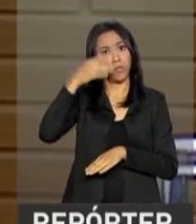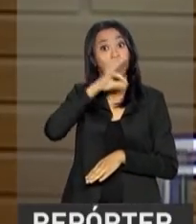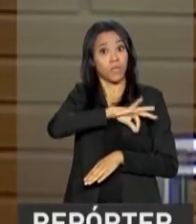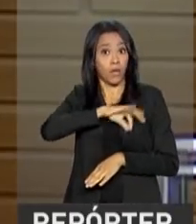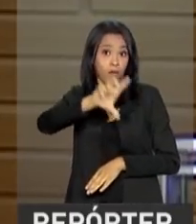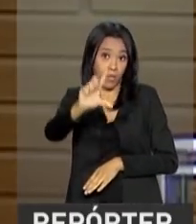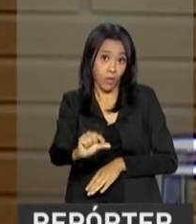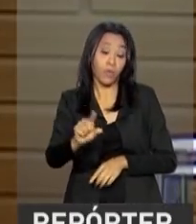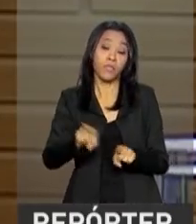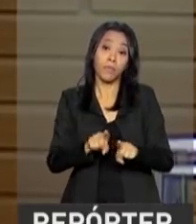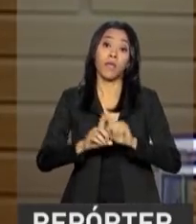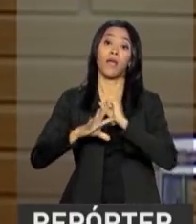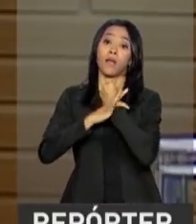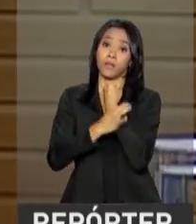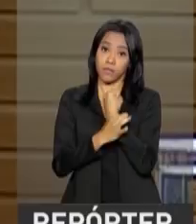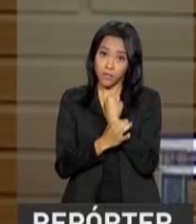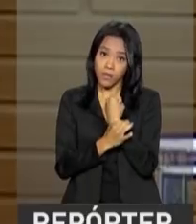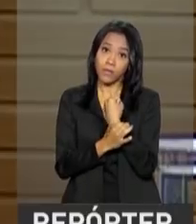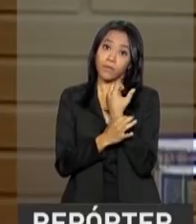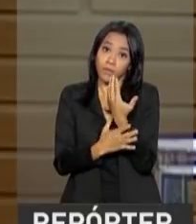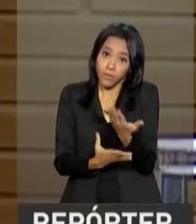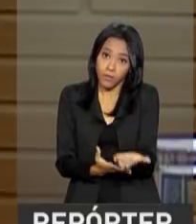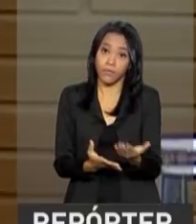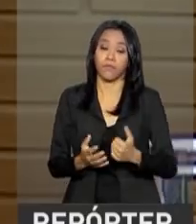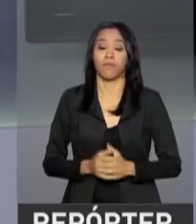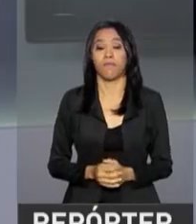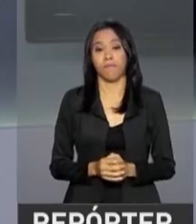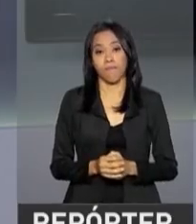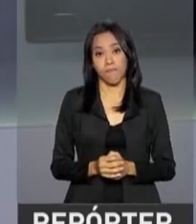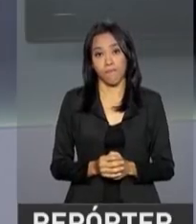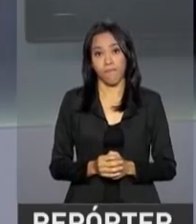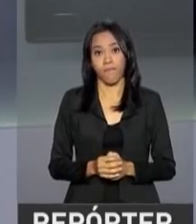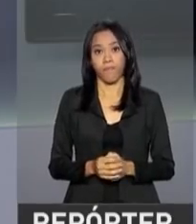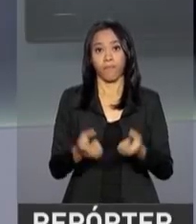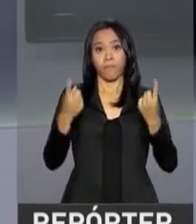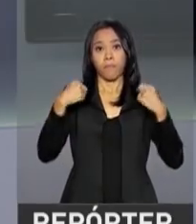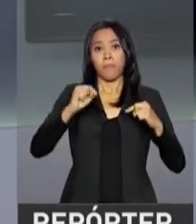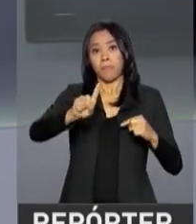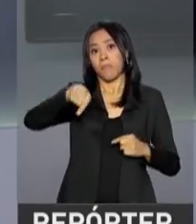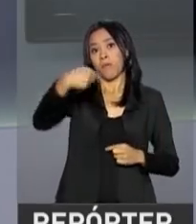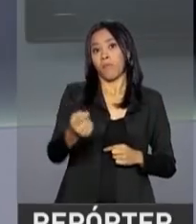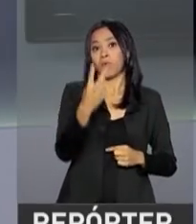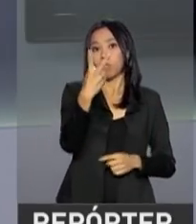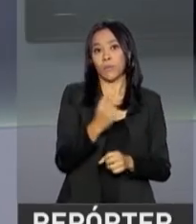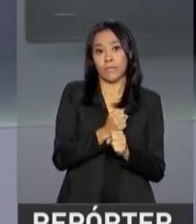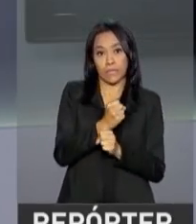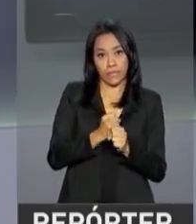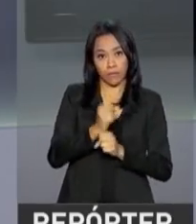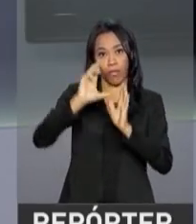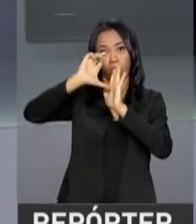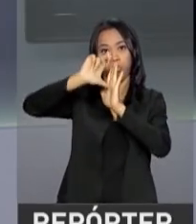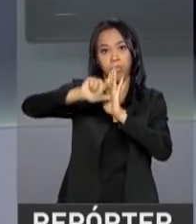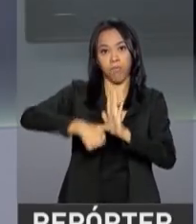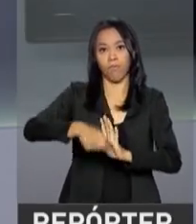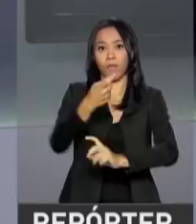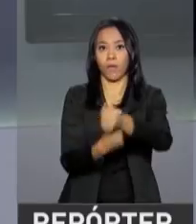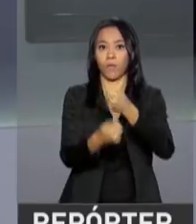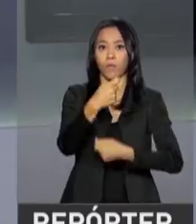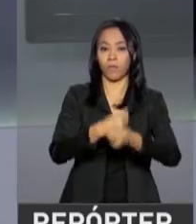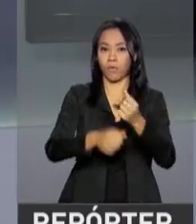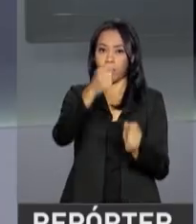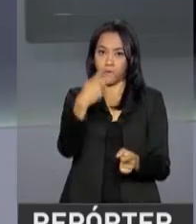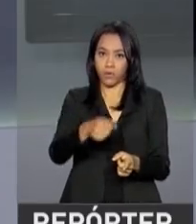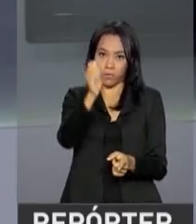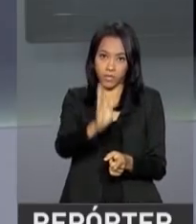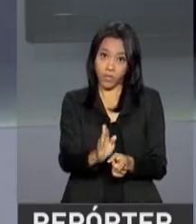garantiu o comprometimento da instituição de ensino superior após dois anos seguidos de retração a economia brasileira